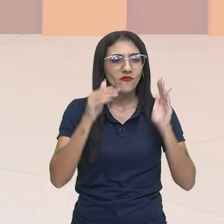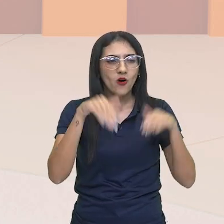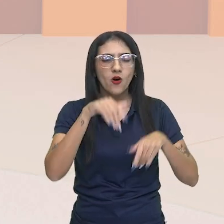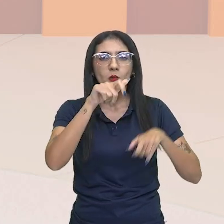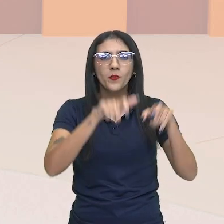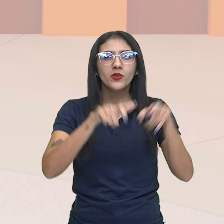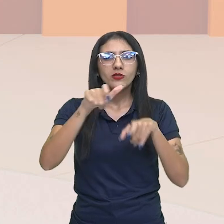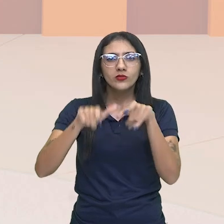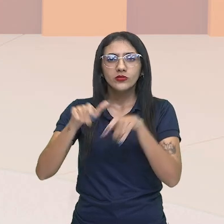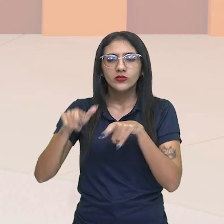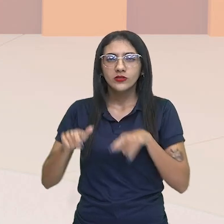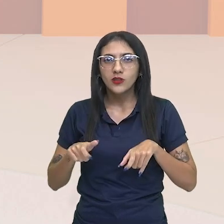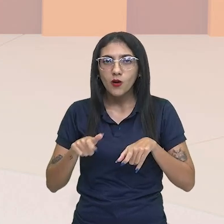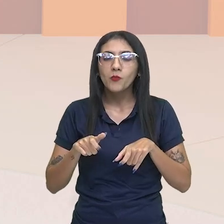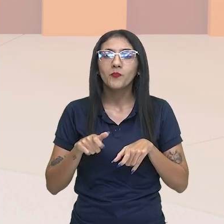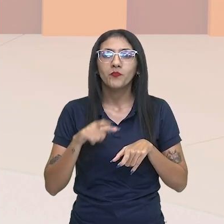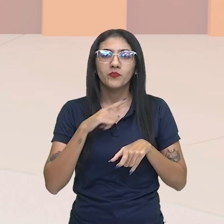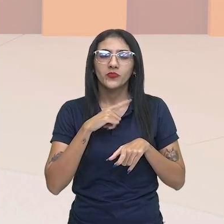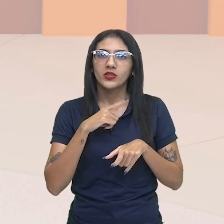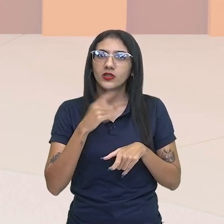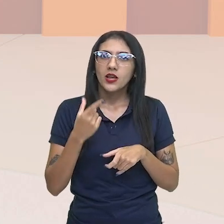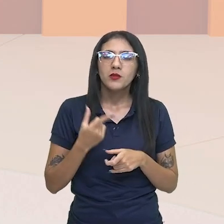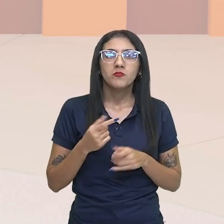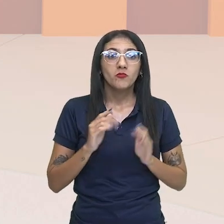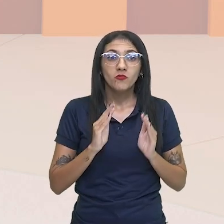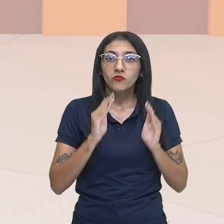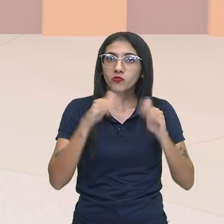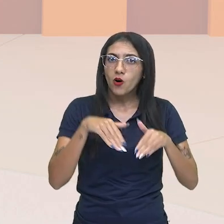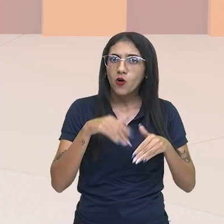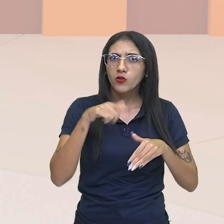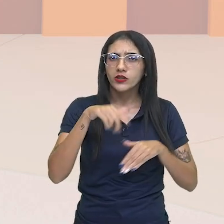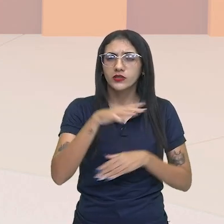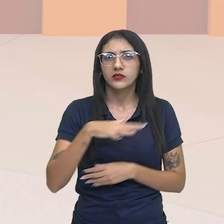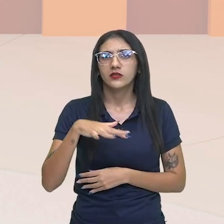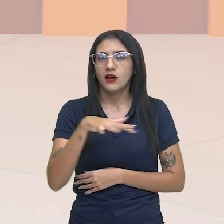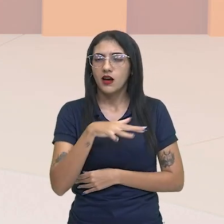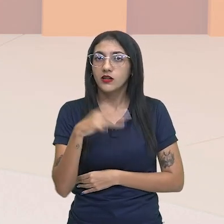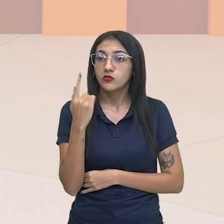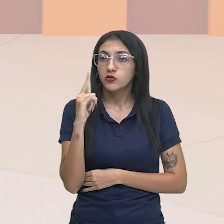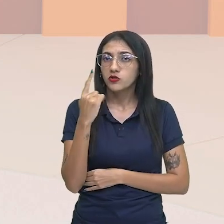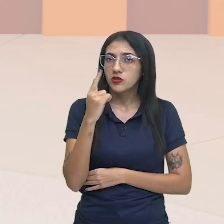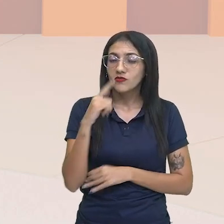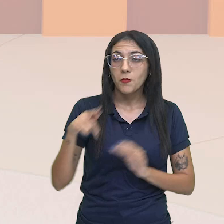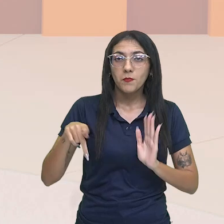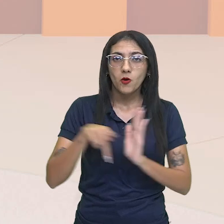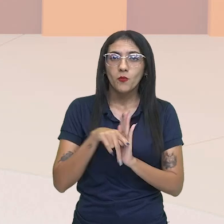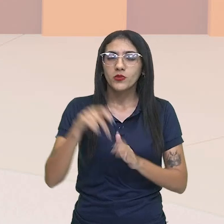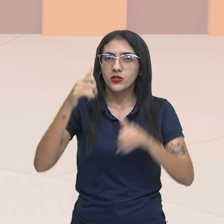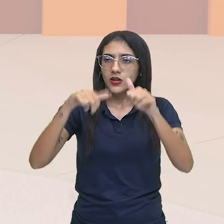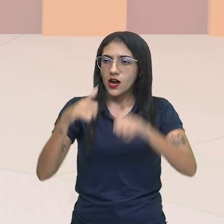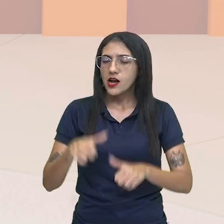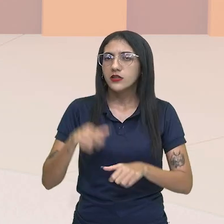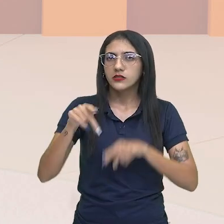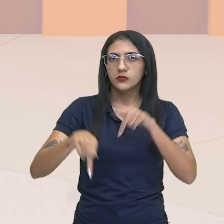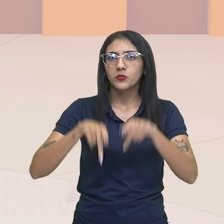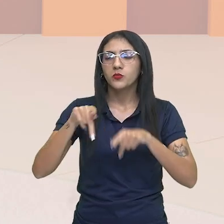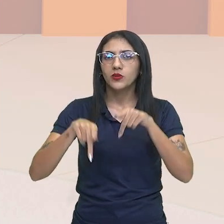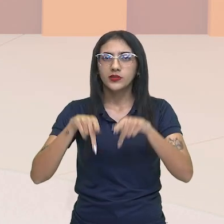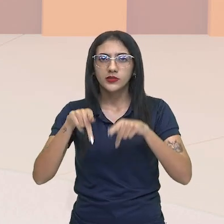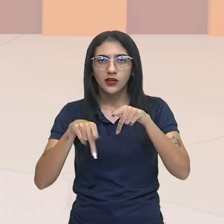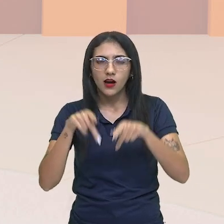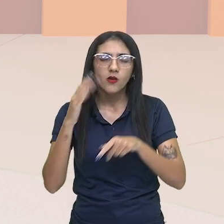pessoas que são estudiosas nesse sentido, as pessoas que trabalham com geografia da população, né? Que estudam essa coisa